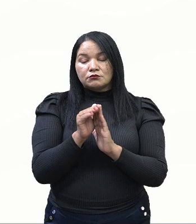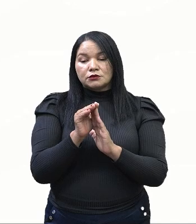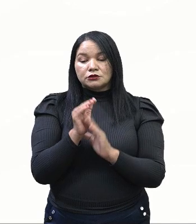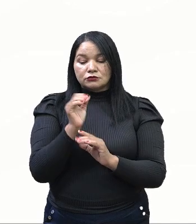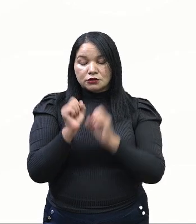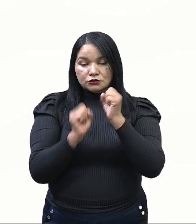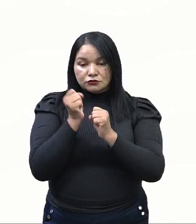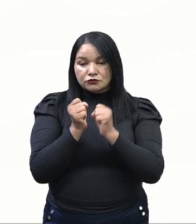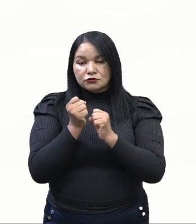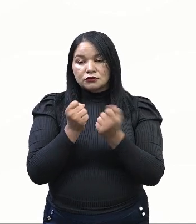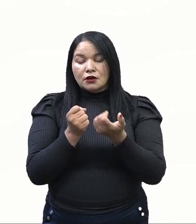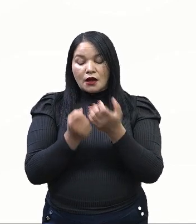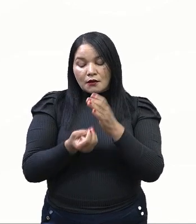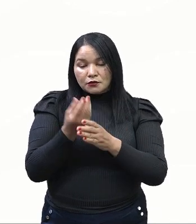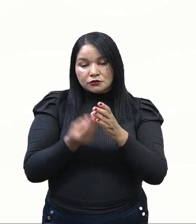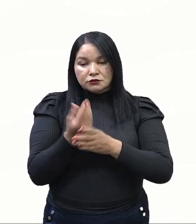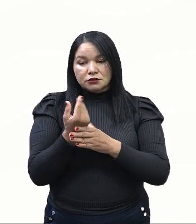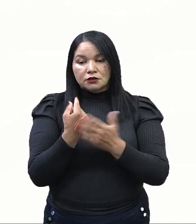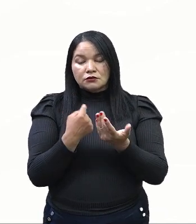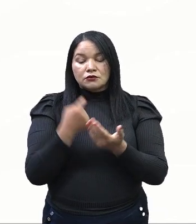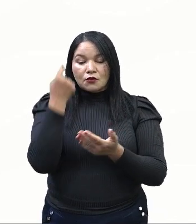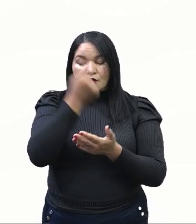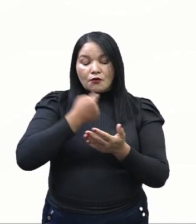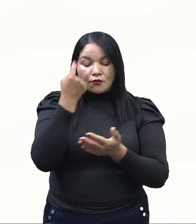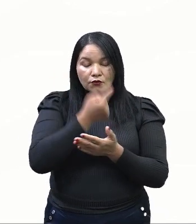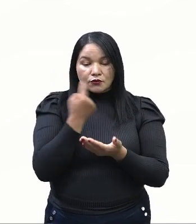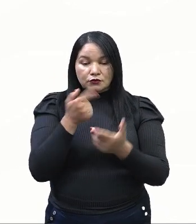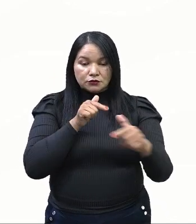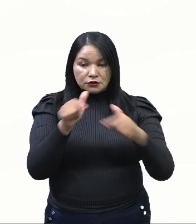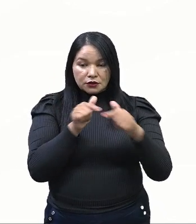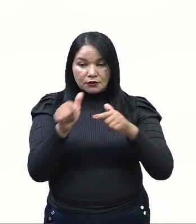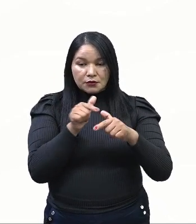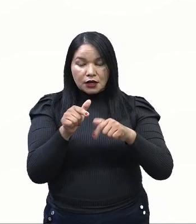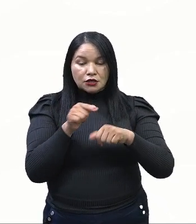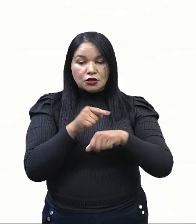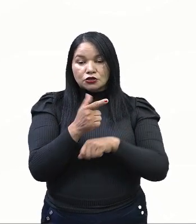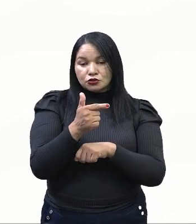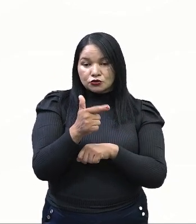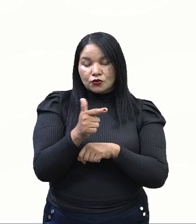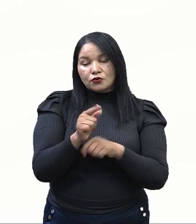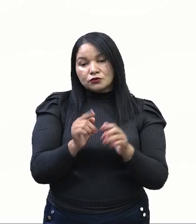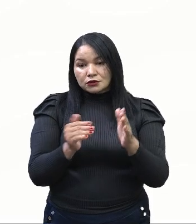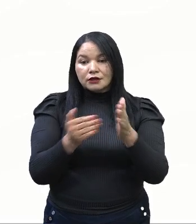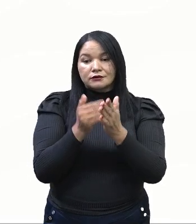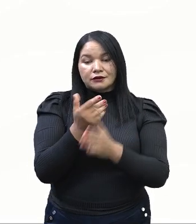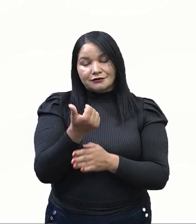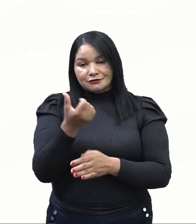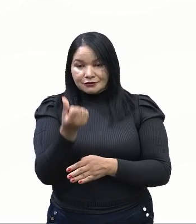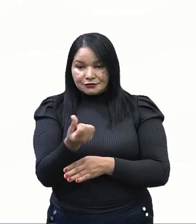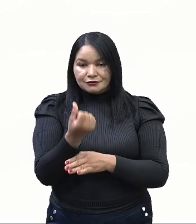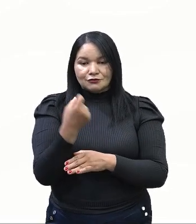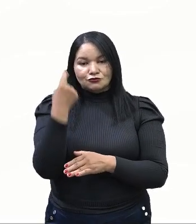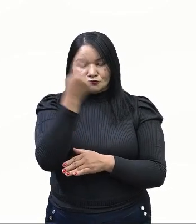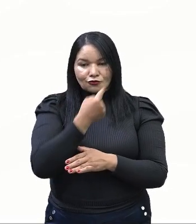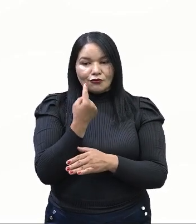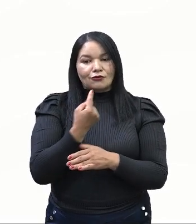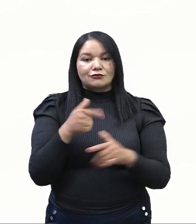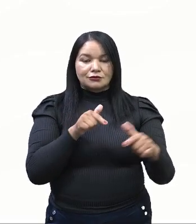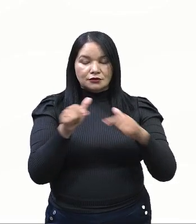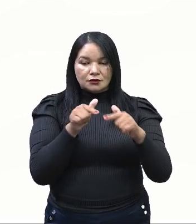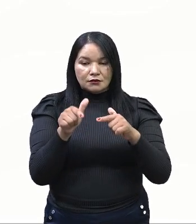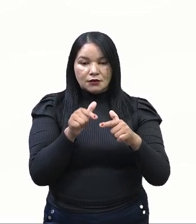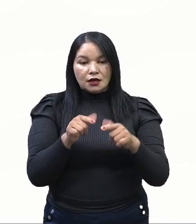o aumento das jornadas de trabalho, que vai chegar de 12 a 16 horas por dia.